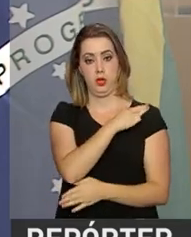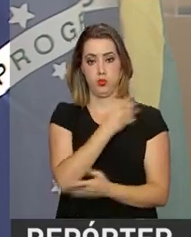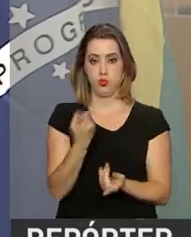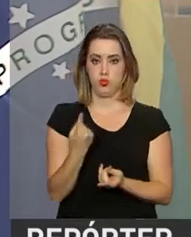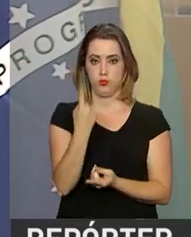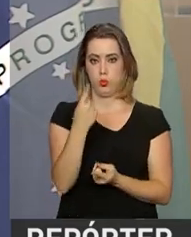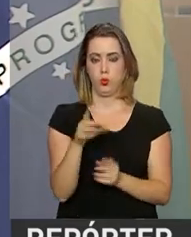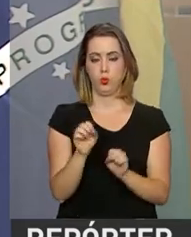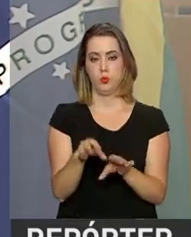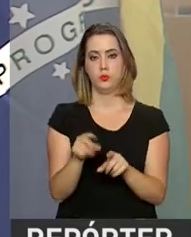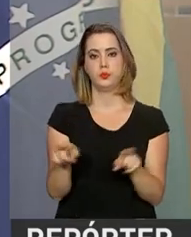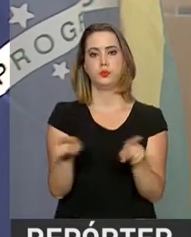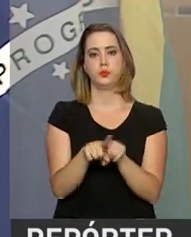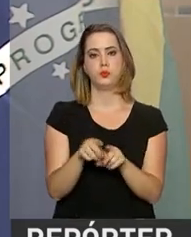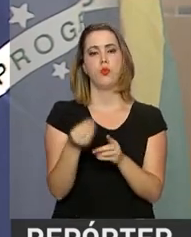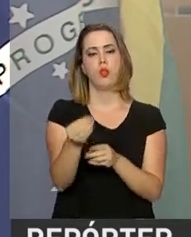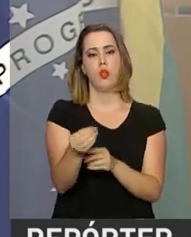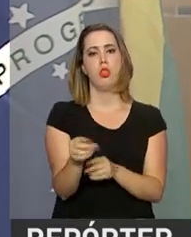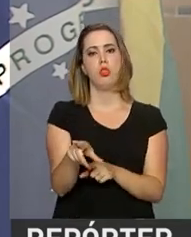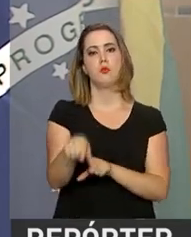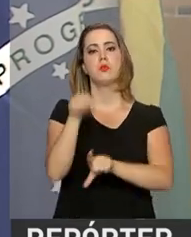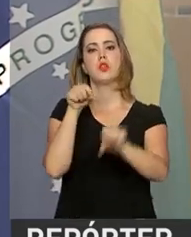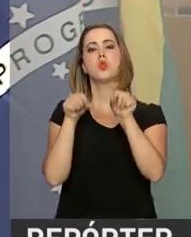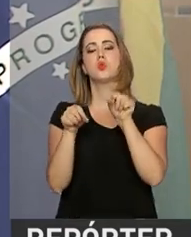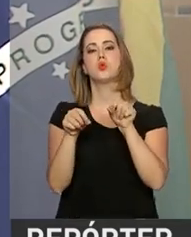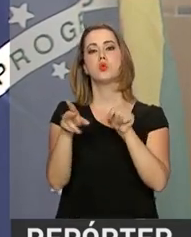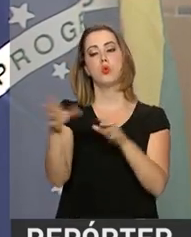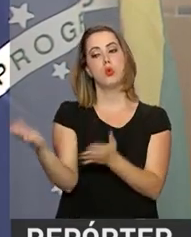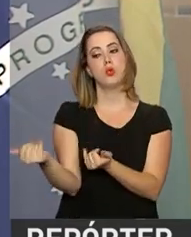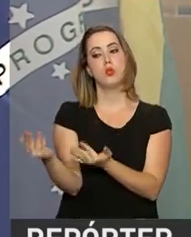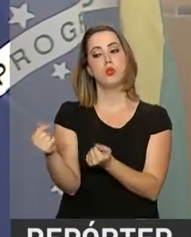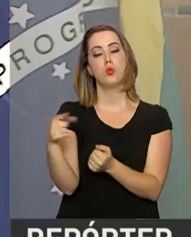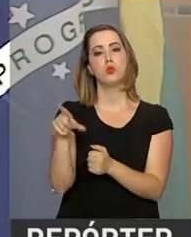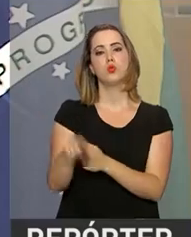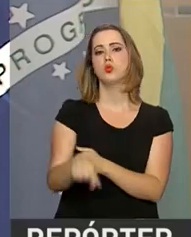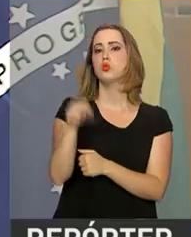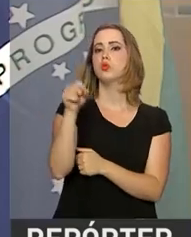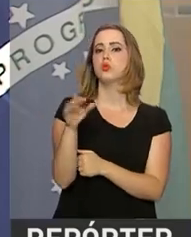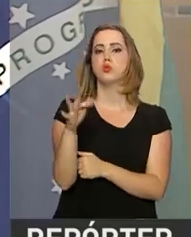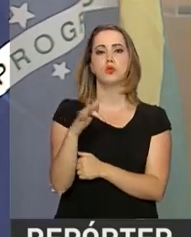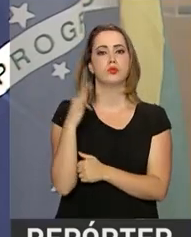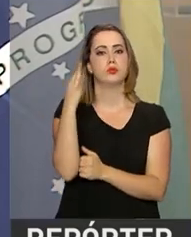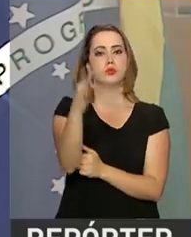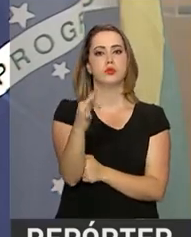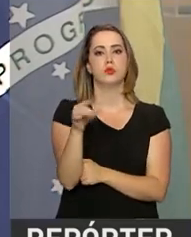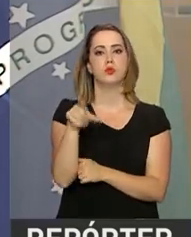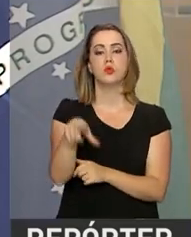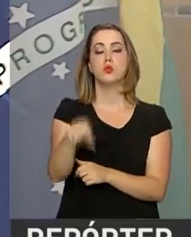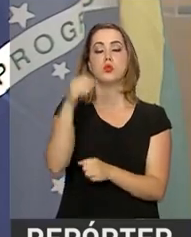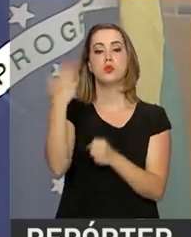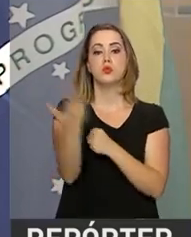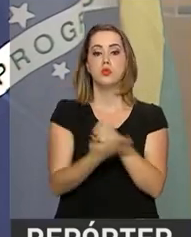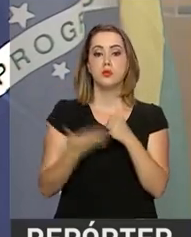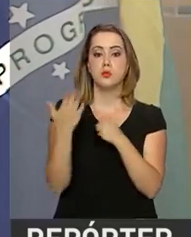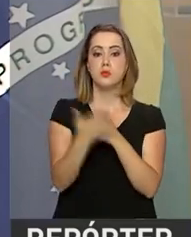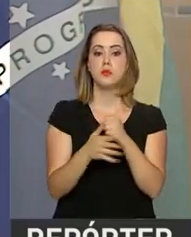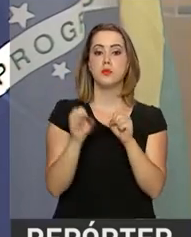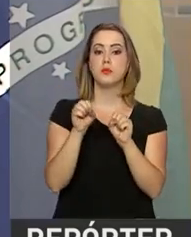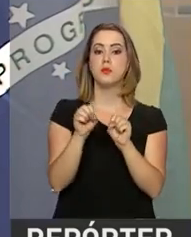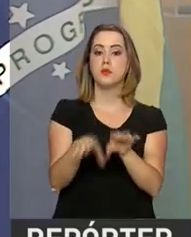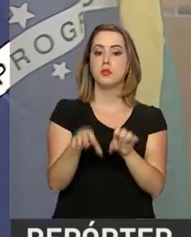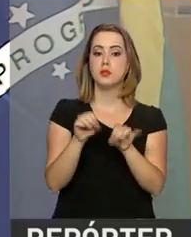e ao mesmo tempo facultando ao Jovem ser protagonista do seu próprio futuro ele vai ter uma base de educação